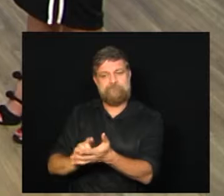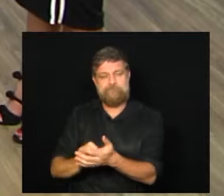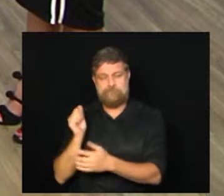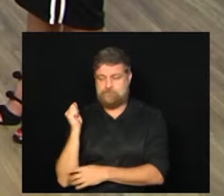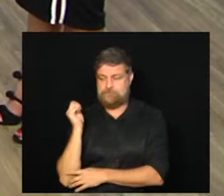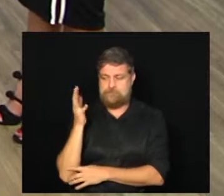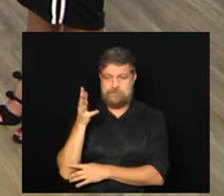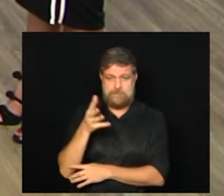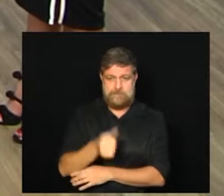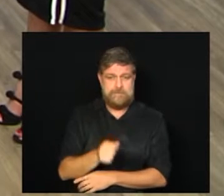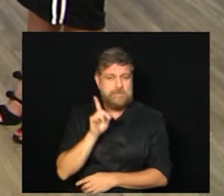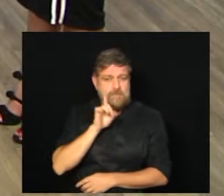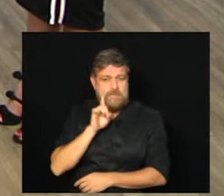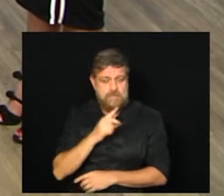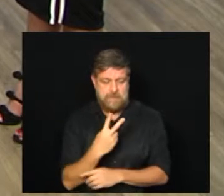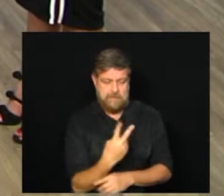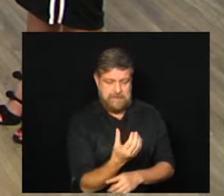Americana,